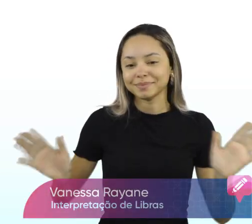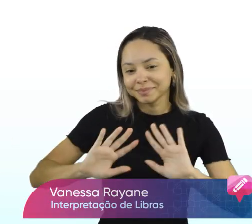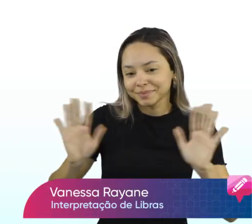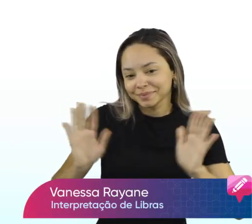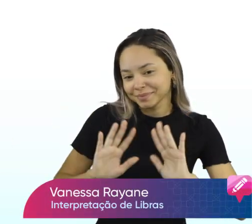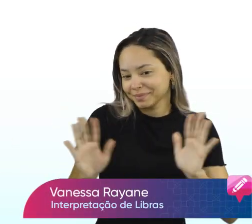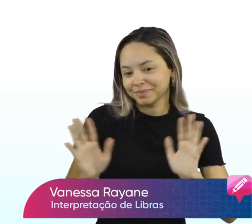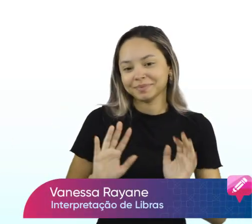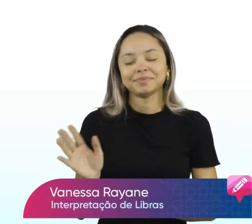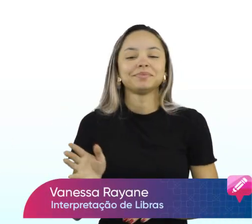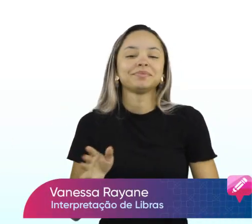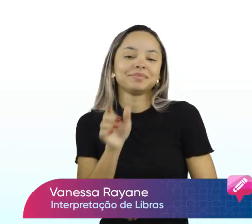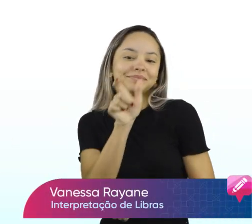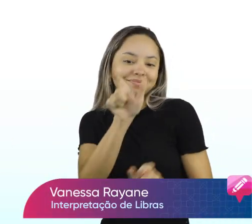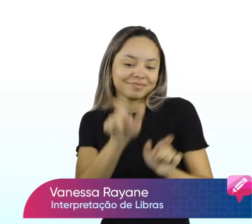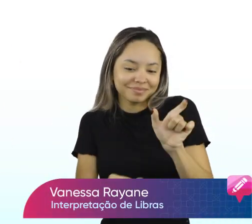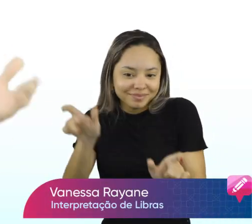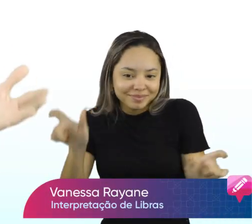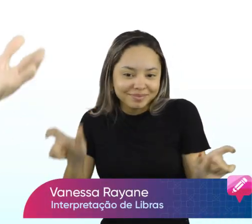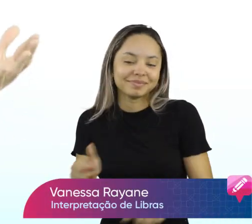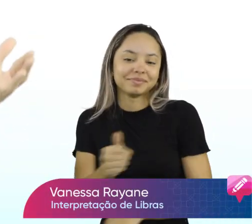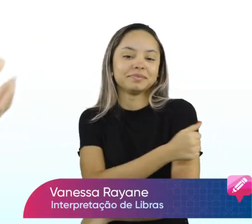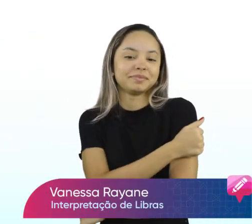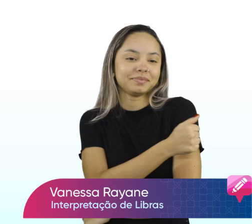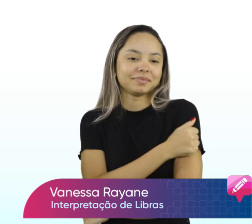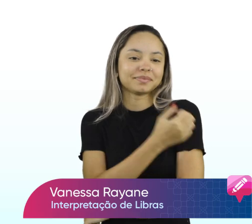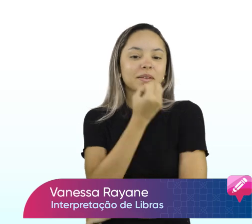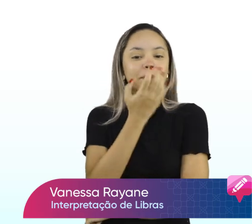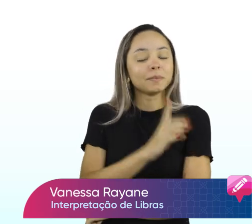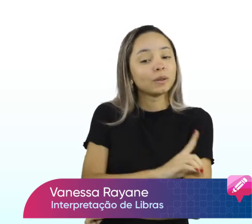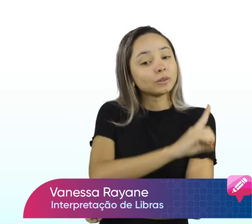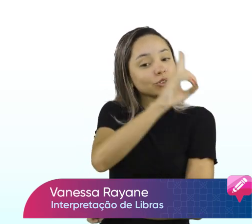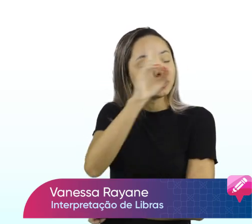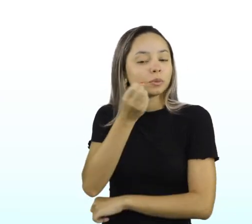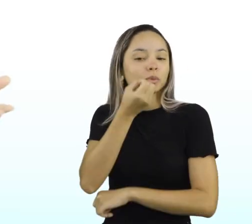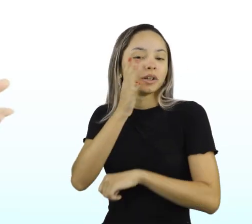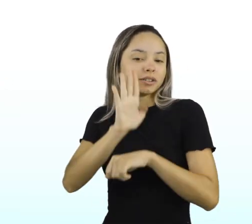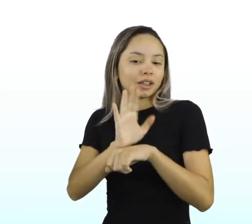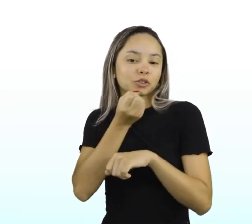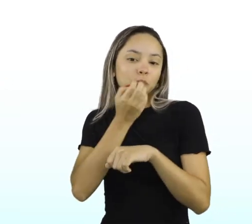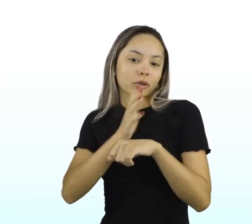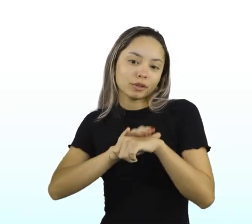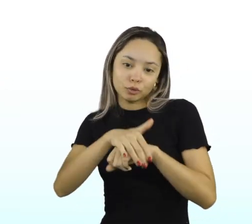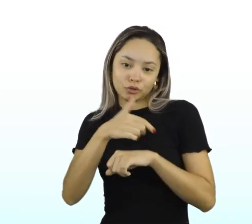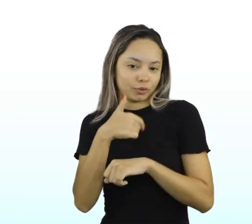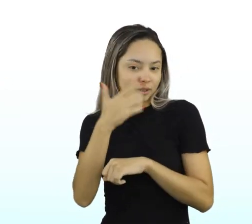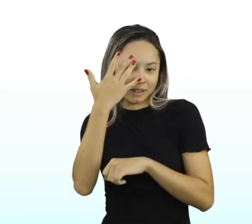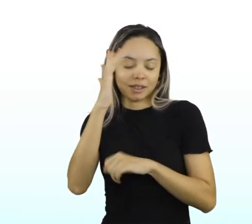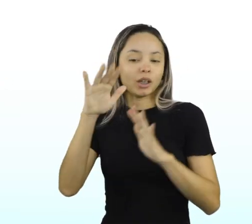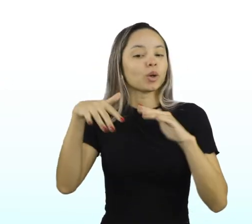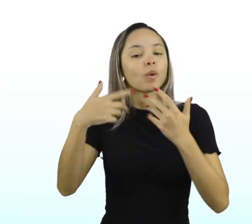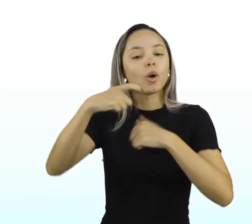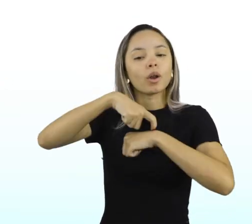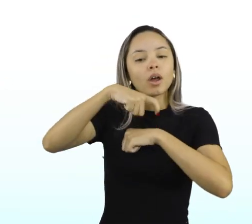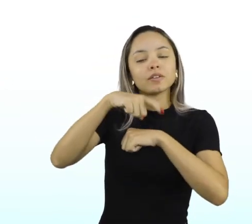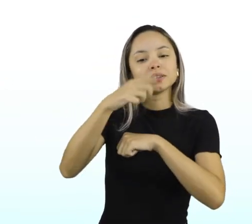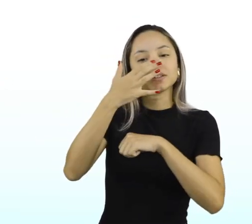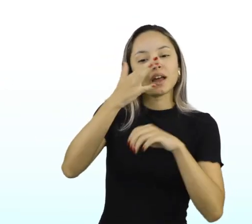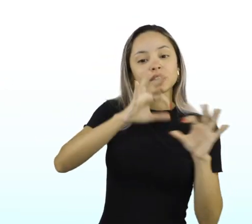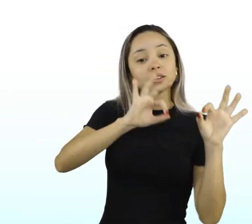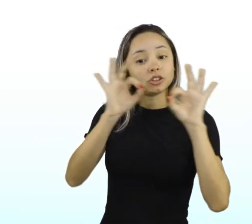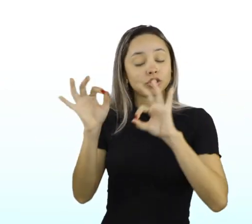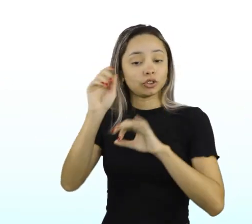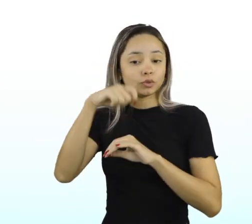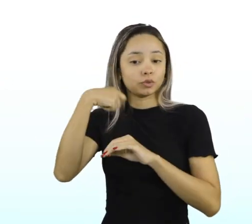Saudações, meus pequenos gafanhotos! Muito bom dia, boa tarde, boa noite. Bom, eu não sei qual horário que você vai estar assistindo esse vídeo. Este